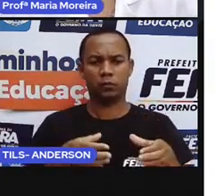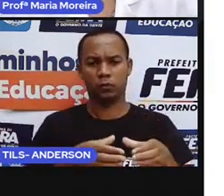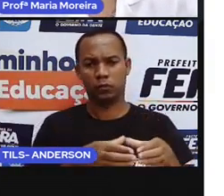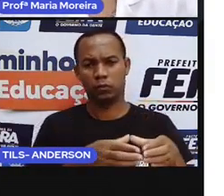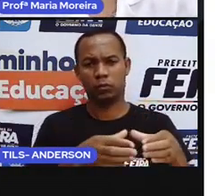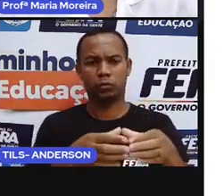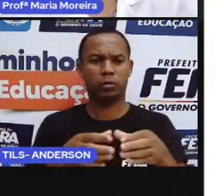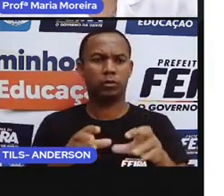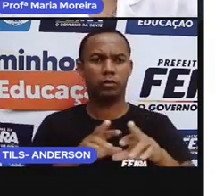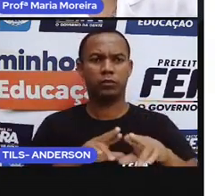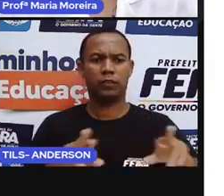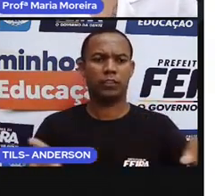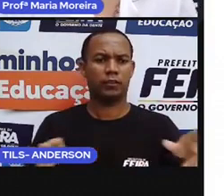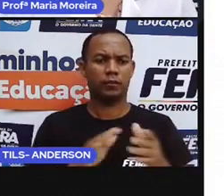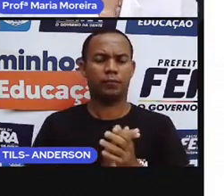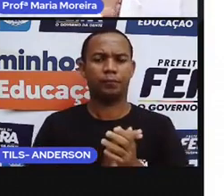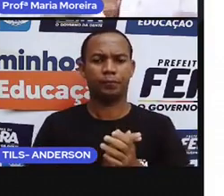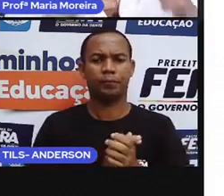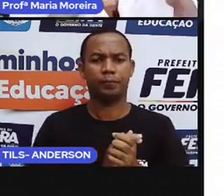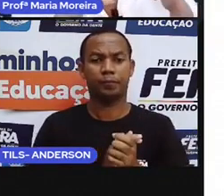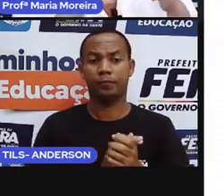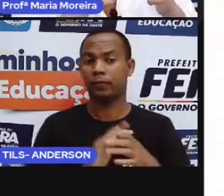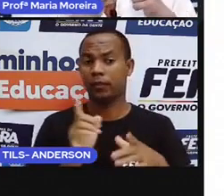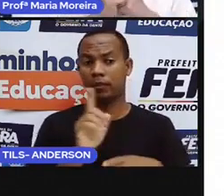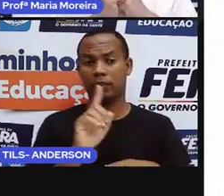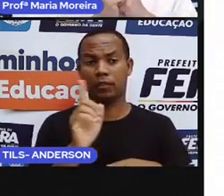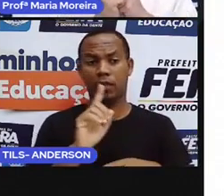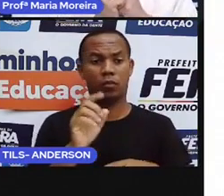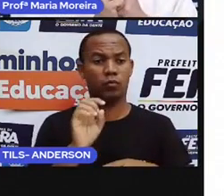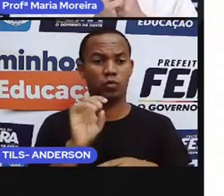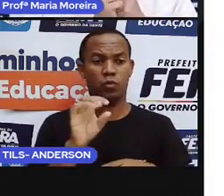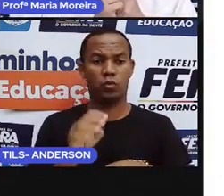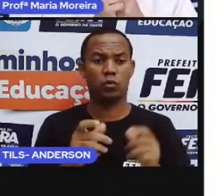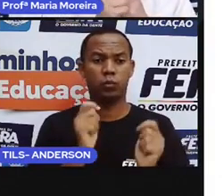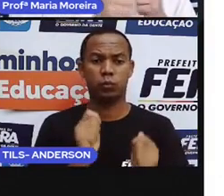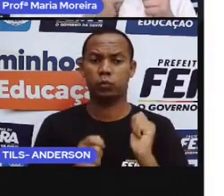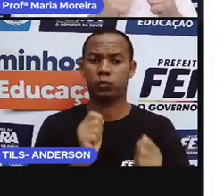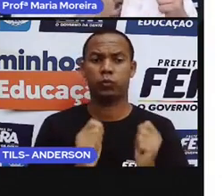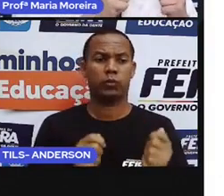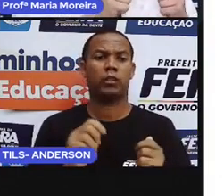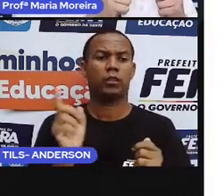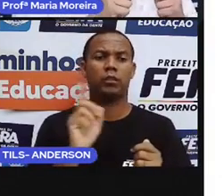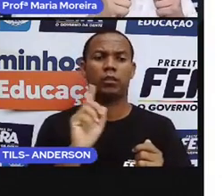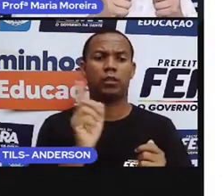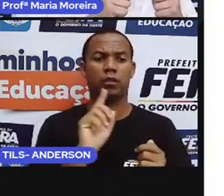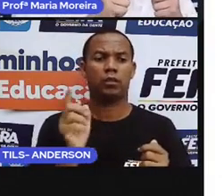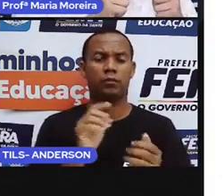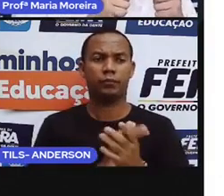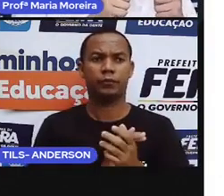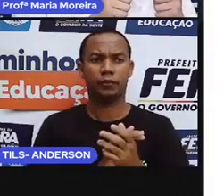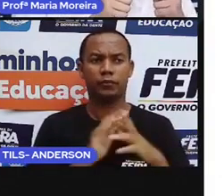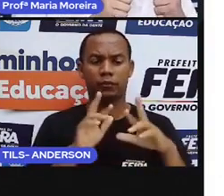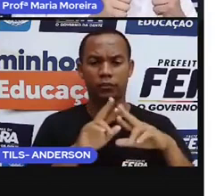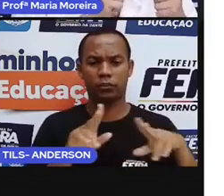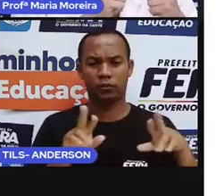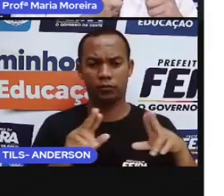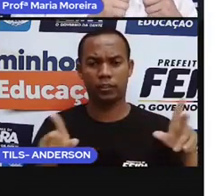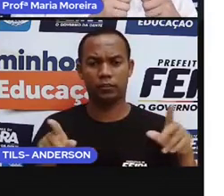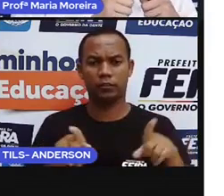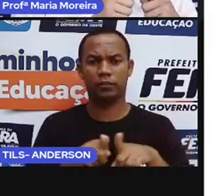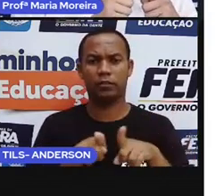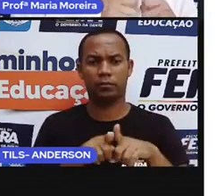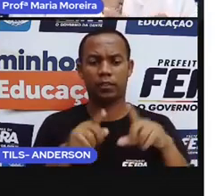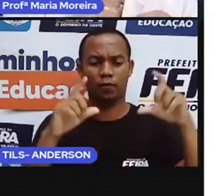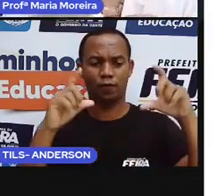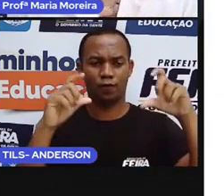do material utilizado. Então, não aparece só o chocalho, né? Aquele que a Lívia mostrou lá nas primeiras fotos,